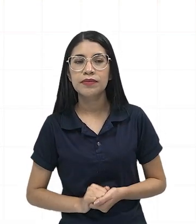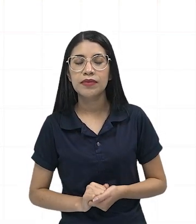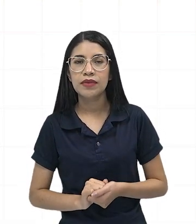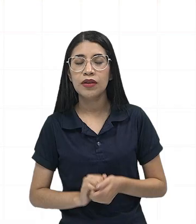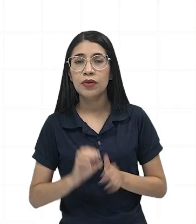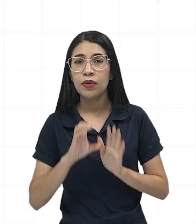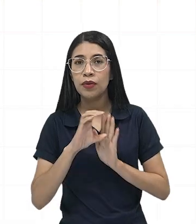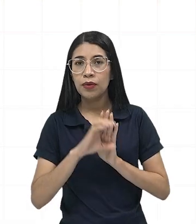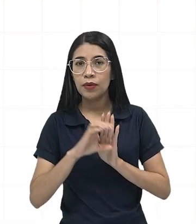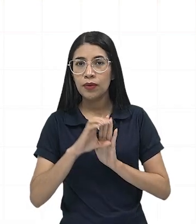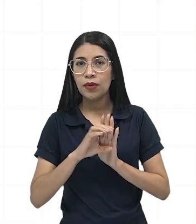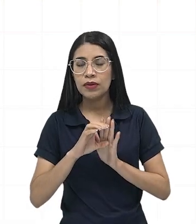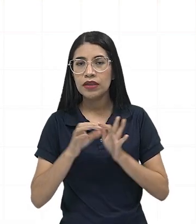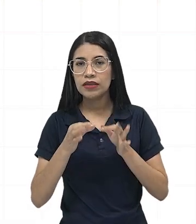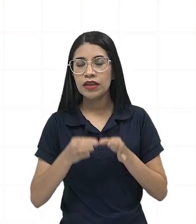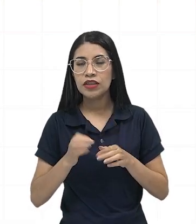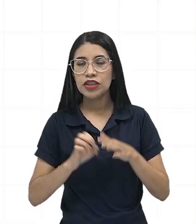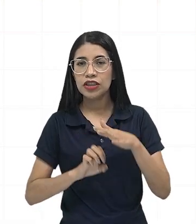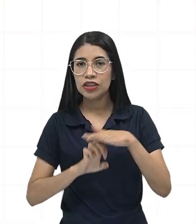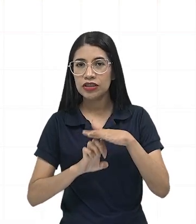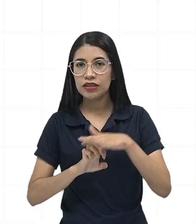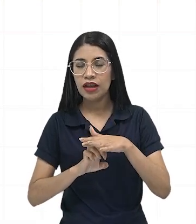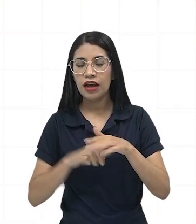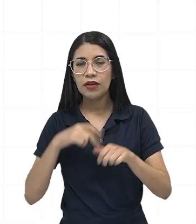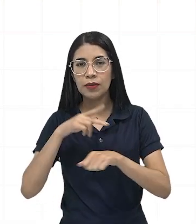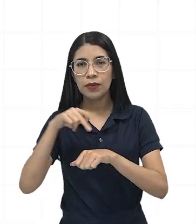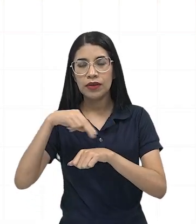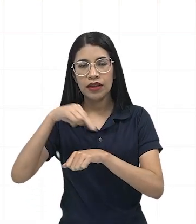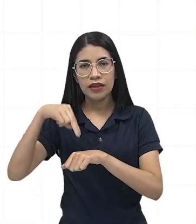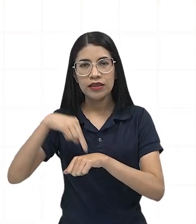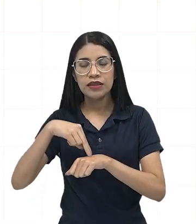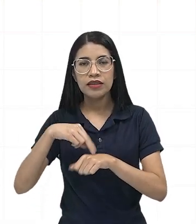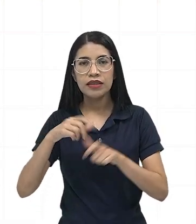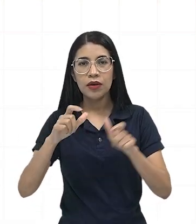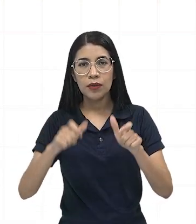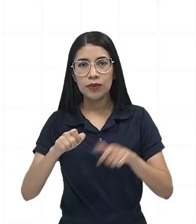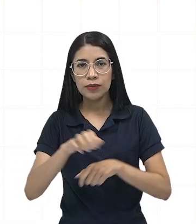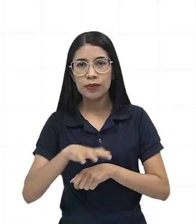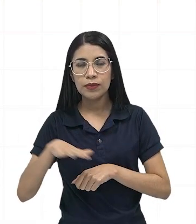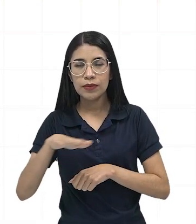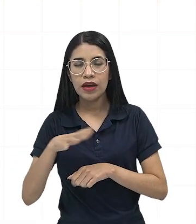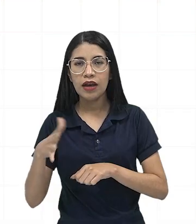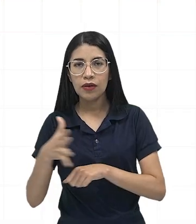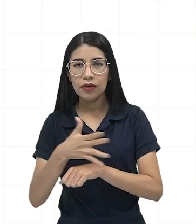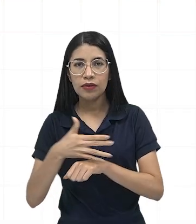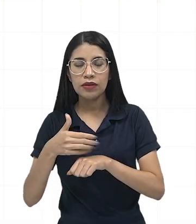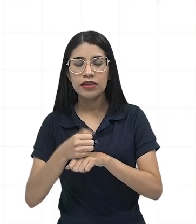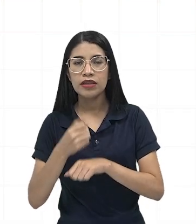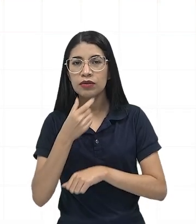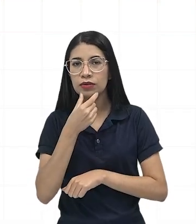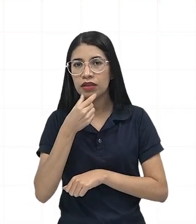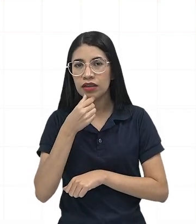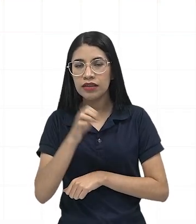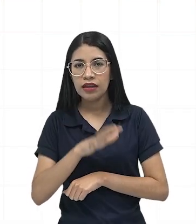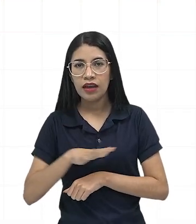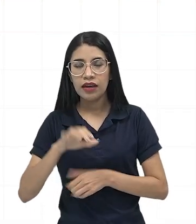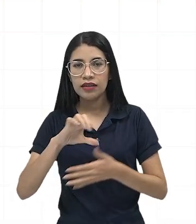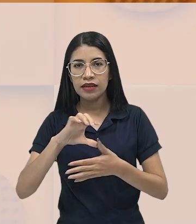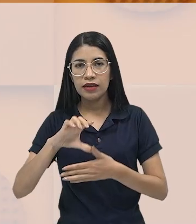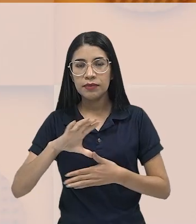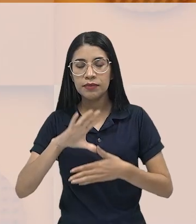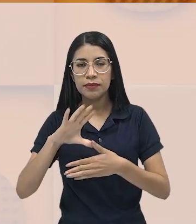o conceito de Estado, nação e território. Colonização inglesa na